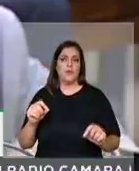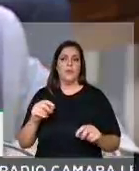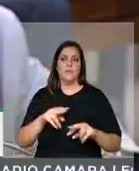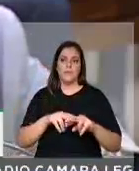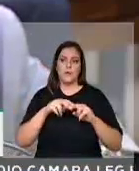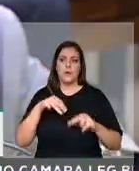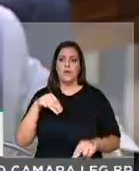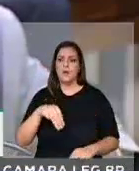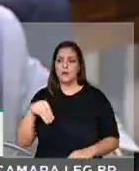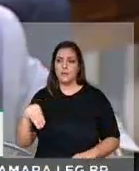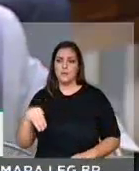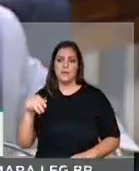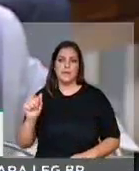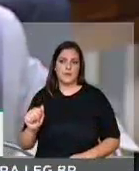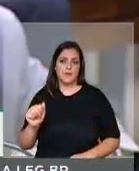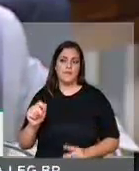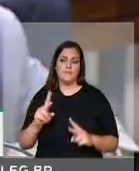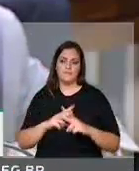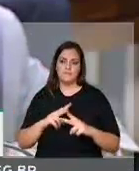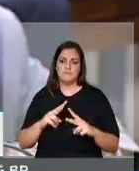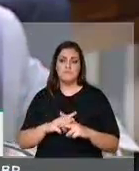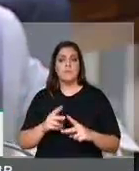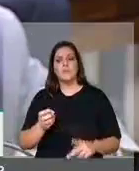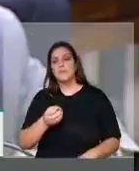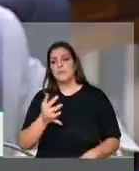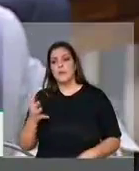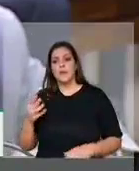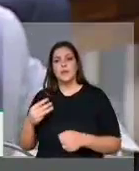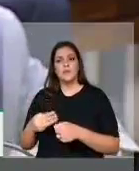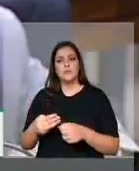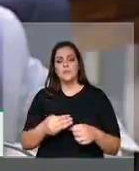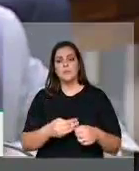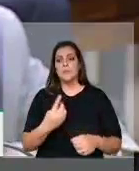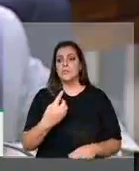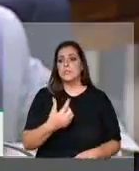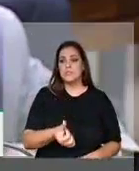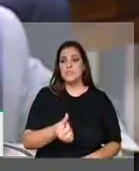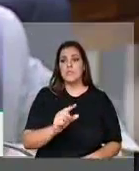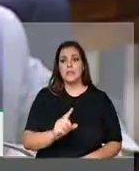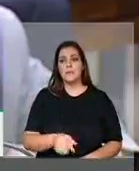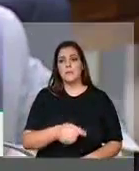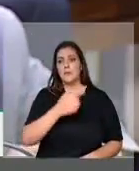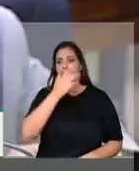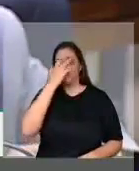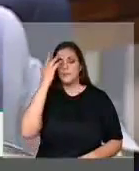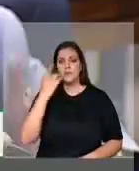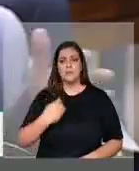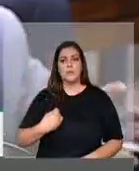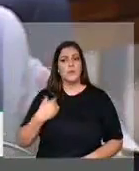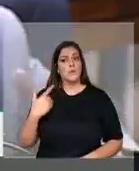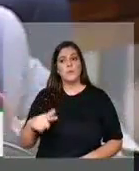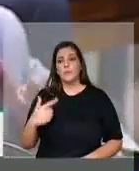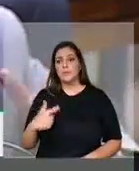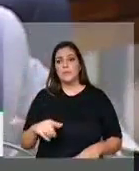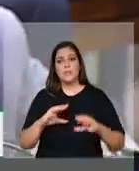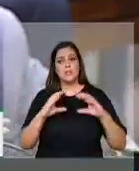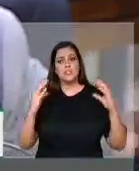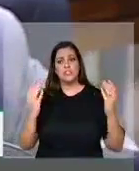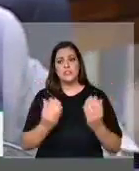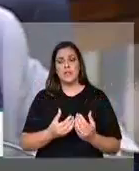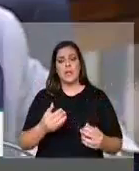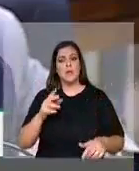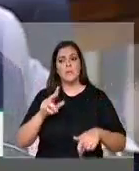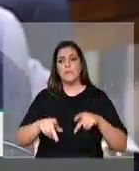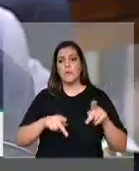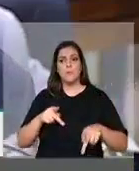MMA. Município, senhor presidente, de 16 mil habitantes, que não tem ginásio, município que a população